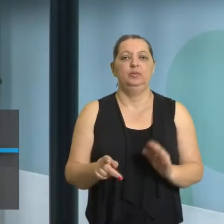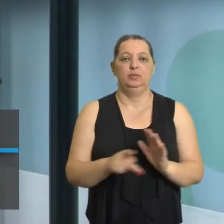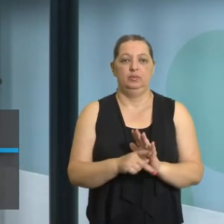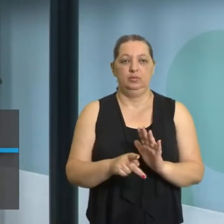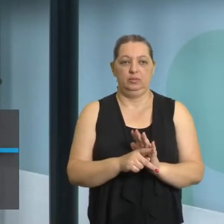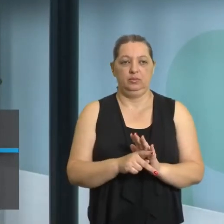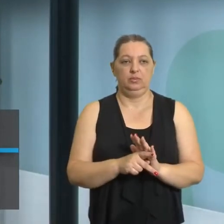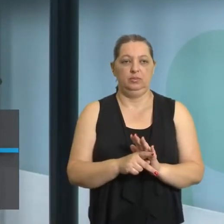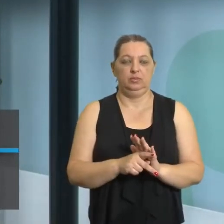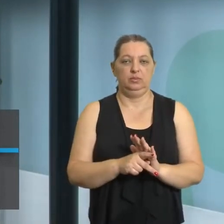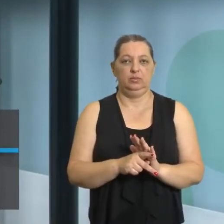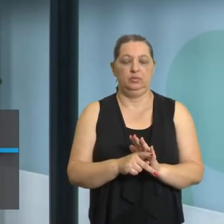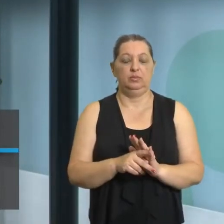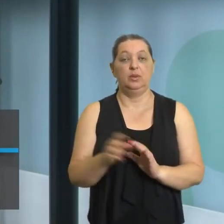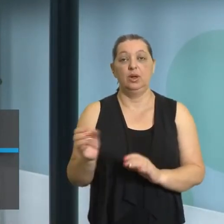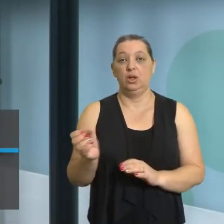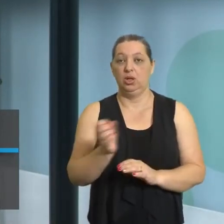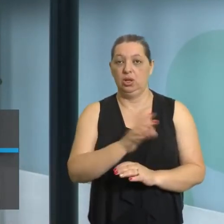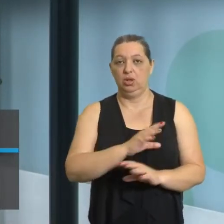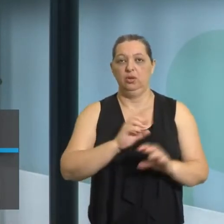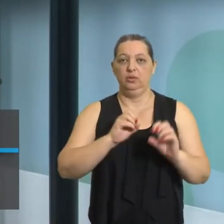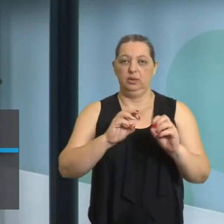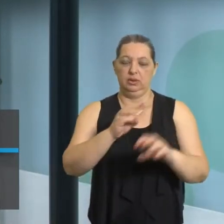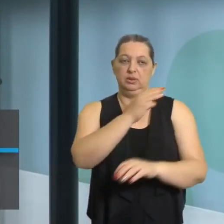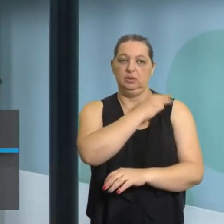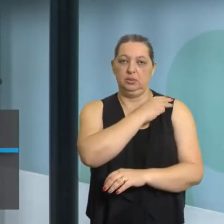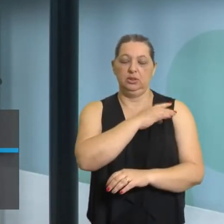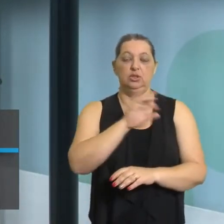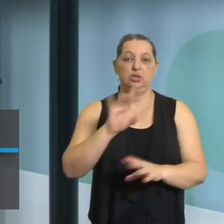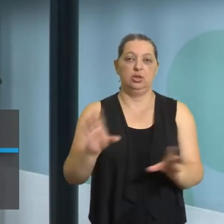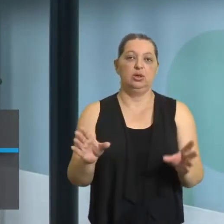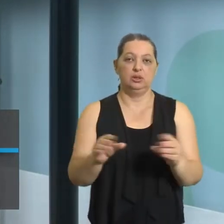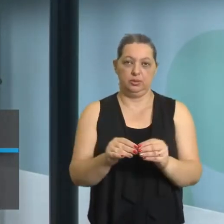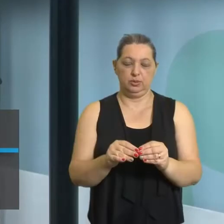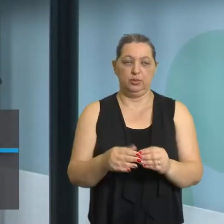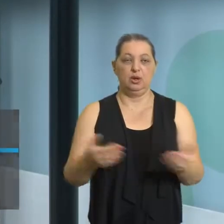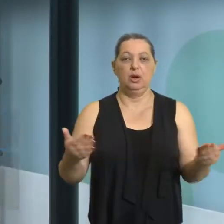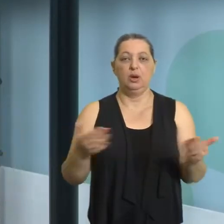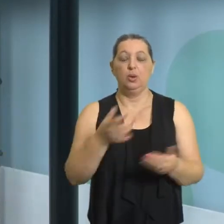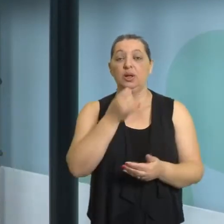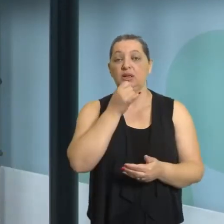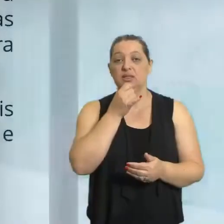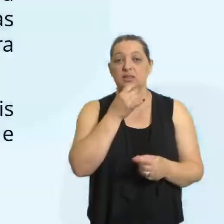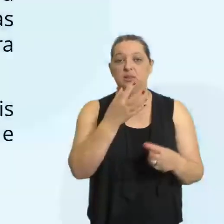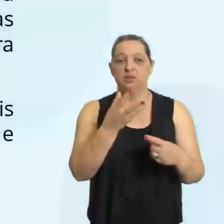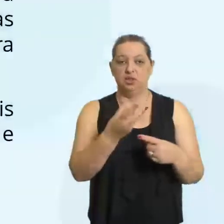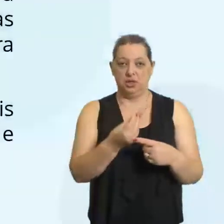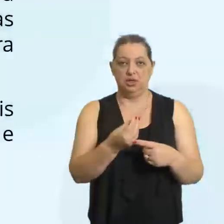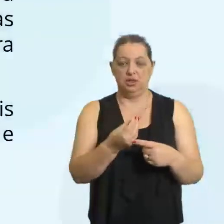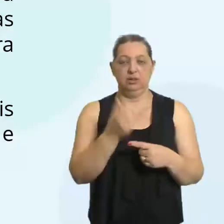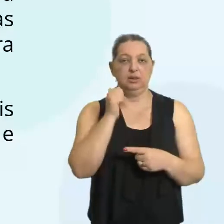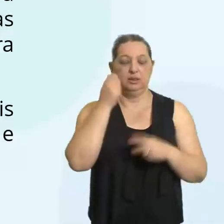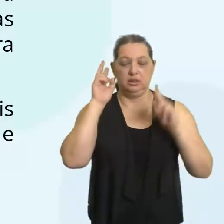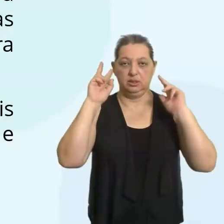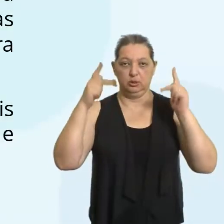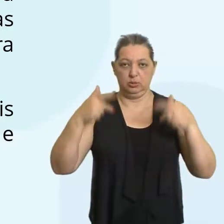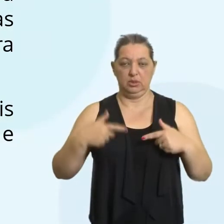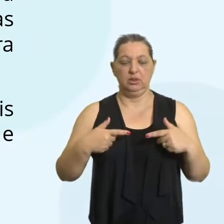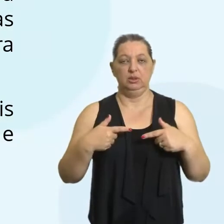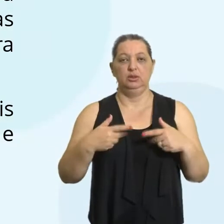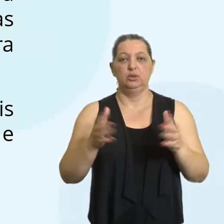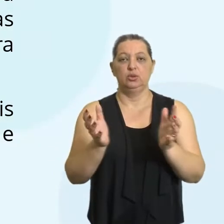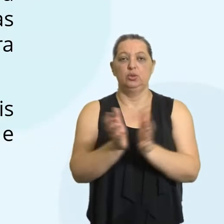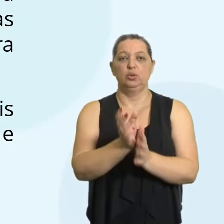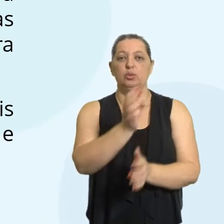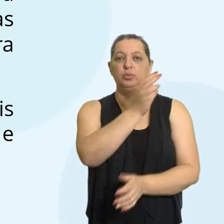componente do do novo ensino médio especificamente foi só uma pixelado ele que vai falar de um exemplo de arte Nascente humanas no ensino fundamental